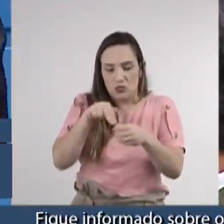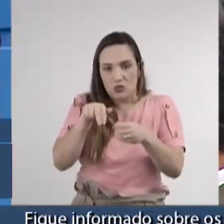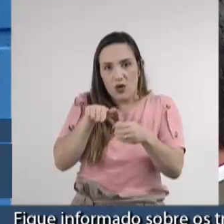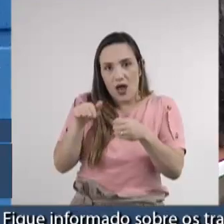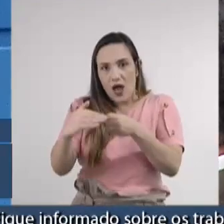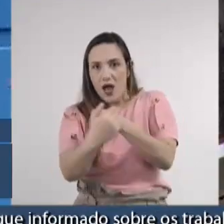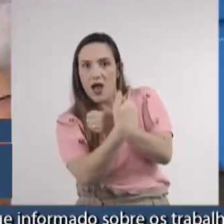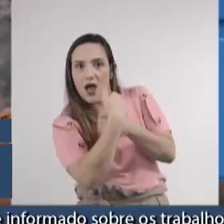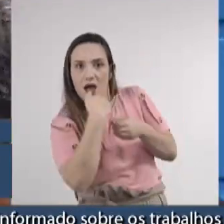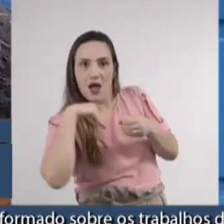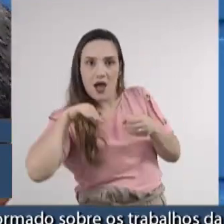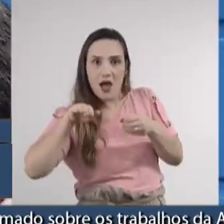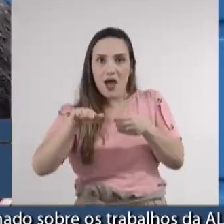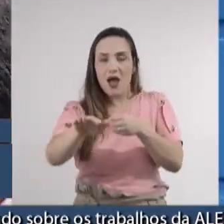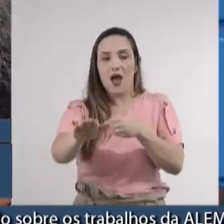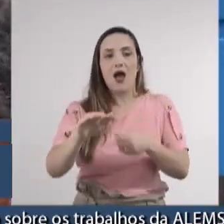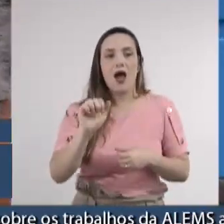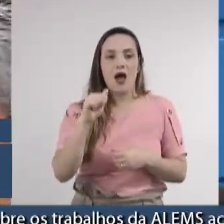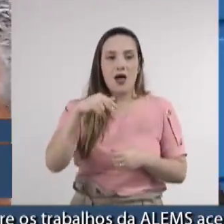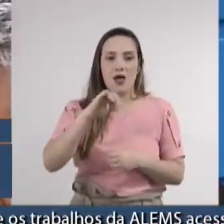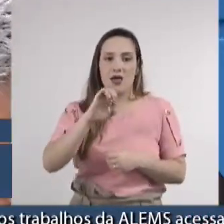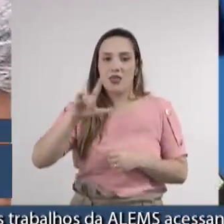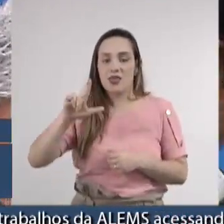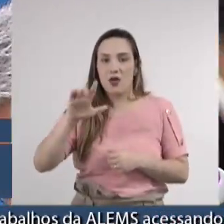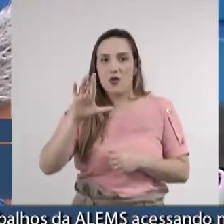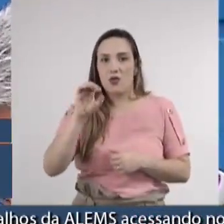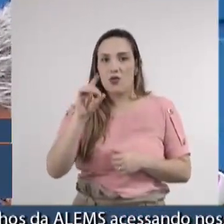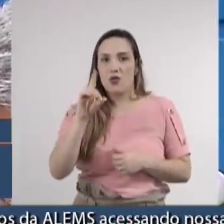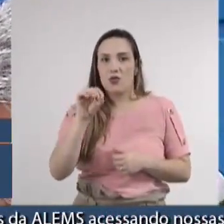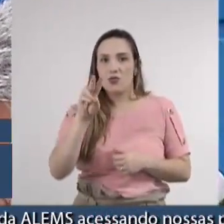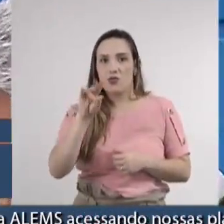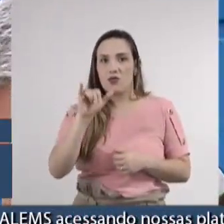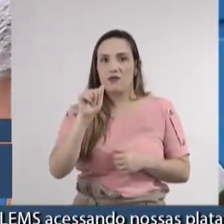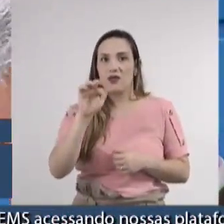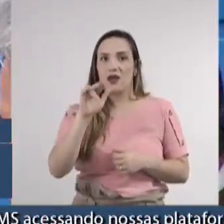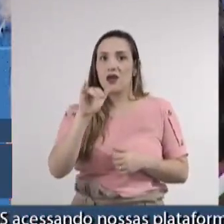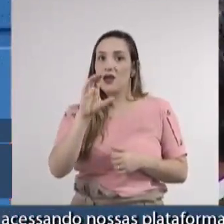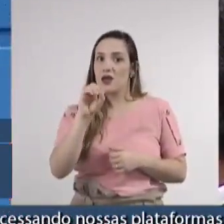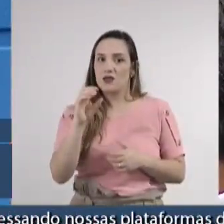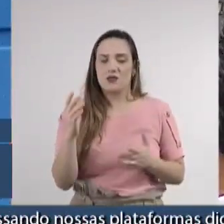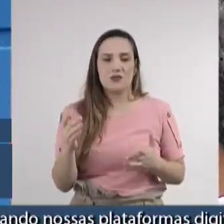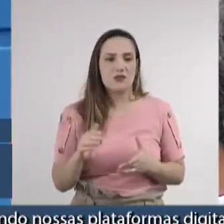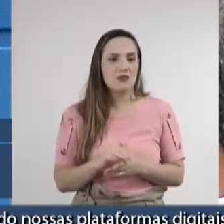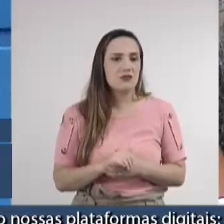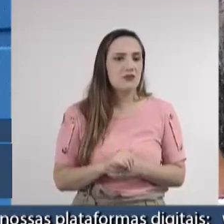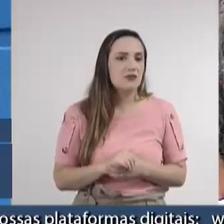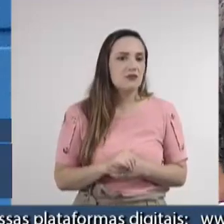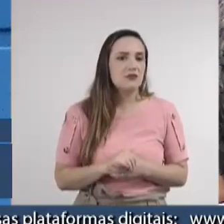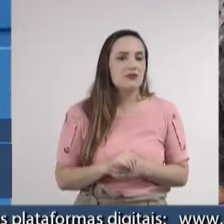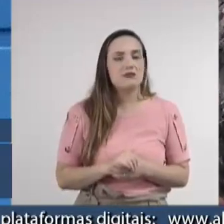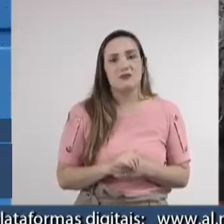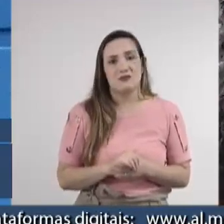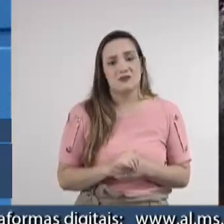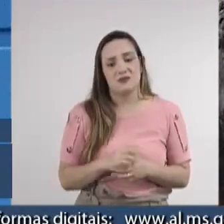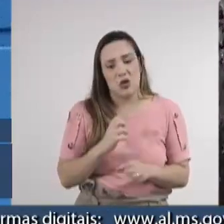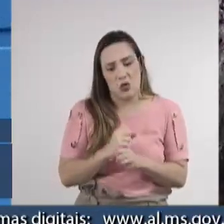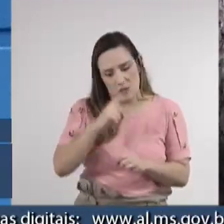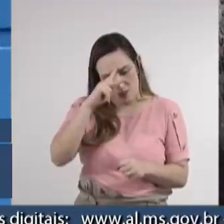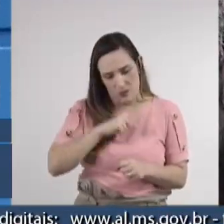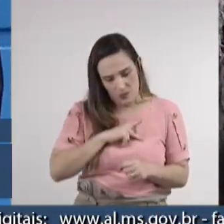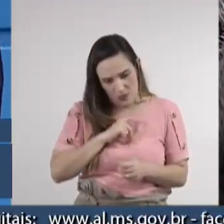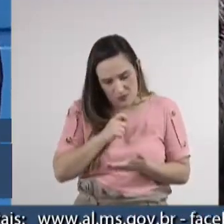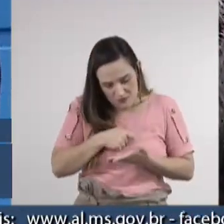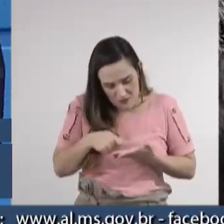mudança do anel rodoviário. Ontem falou da mudança do anel rodoviário, numa continha, desculpa a expressão, mas numa continha que a gente